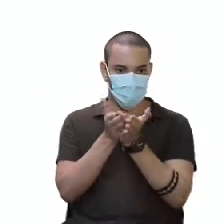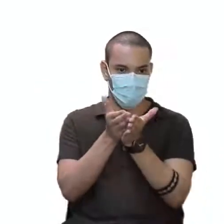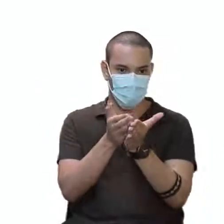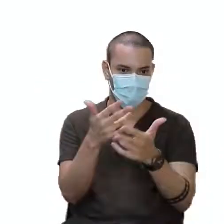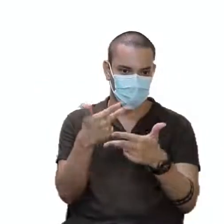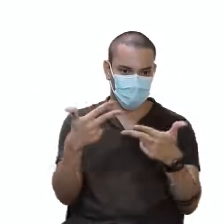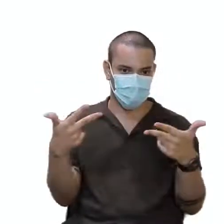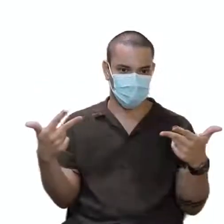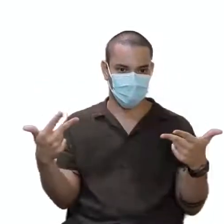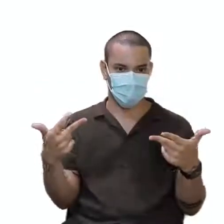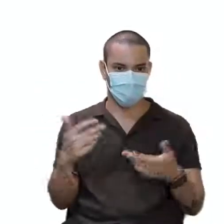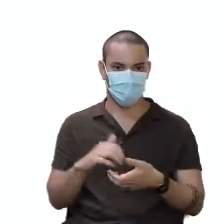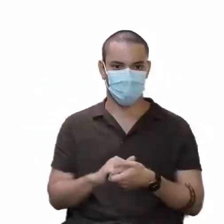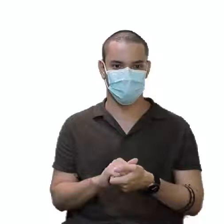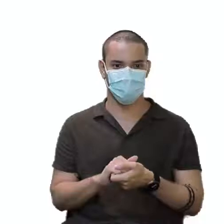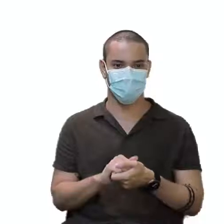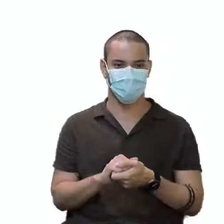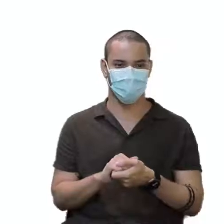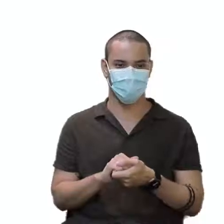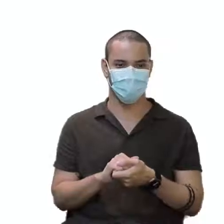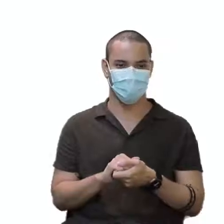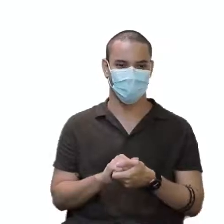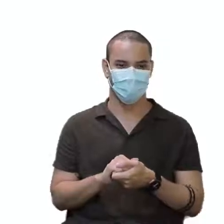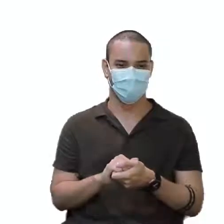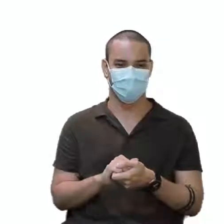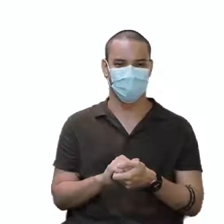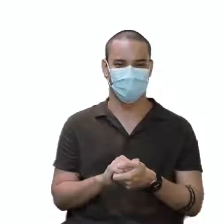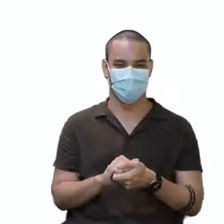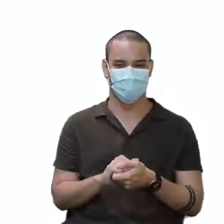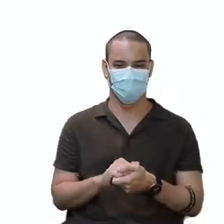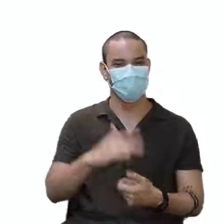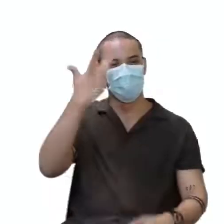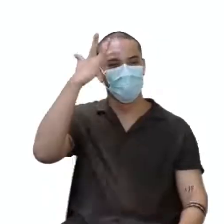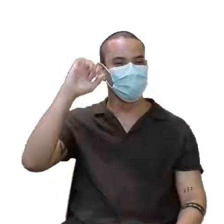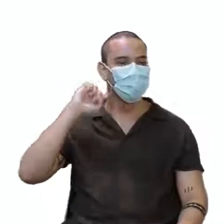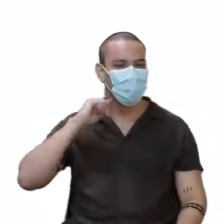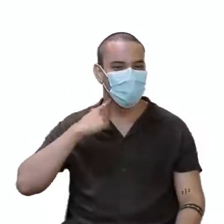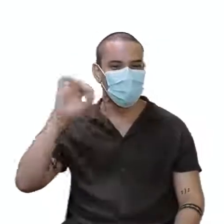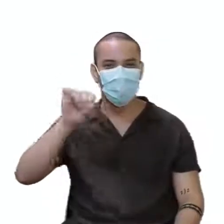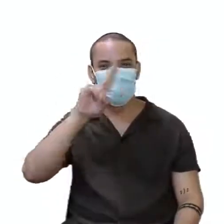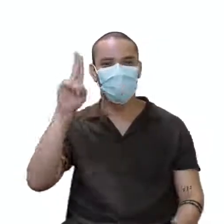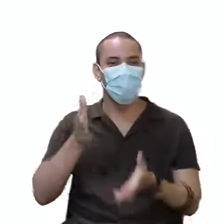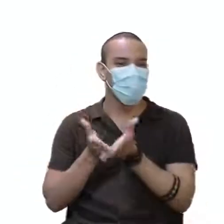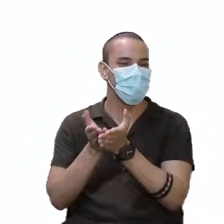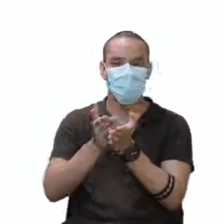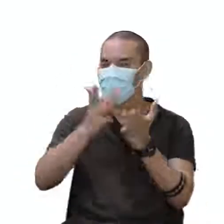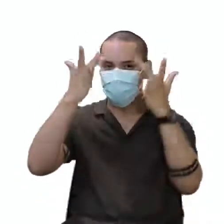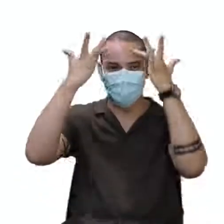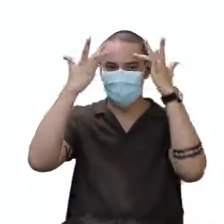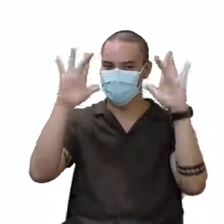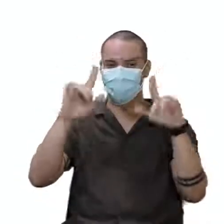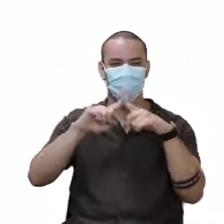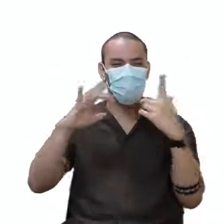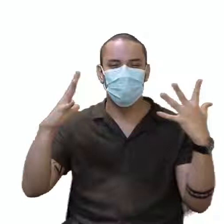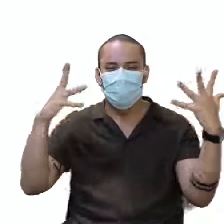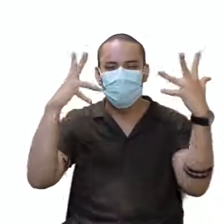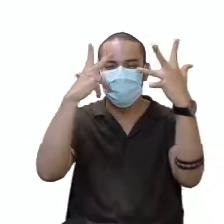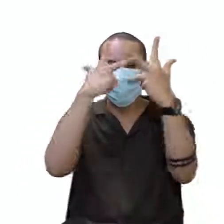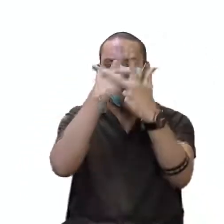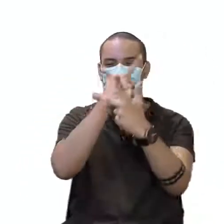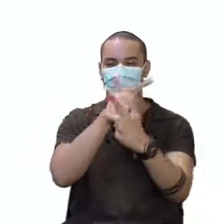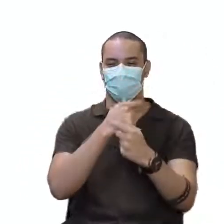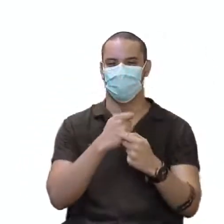Vitor? Não é uma sujeirinha, não. É alguma coisa ali que foi flagrada ali. Olha que lindo,